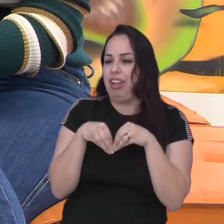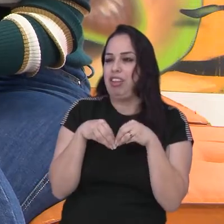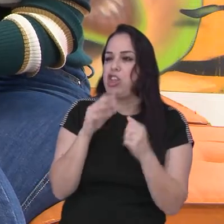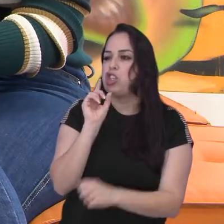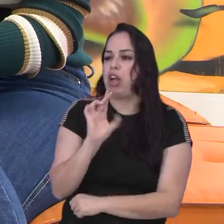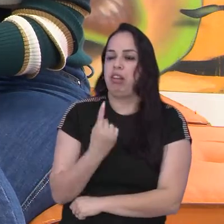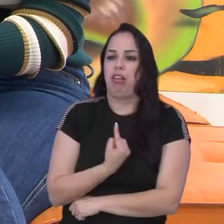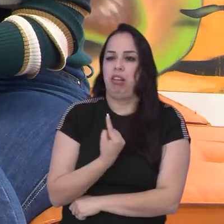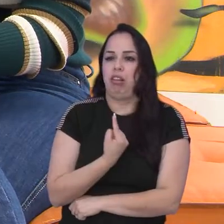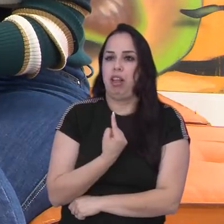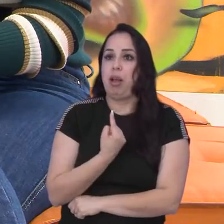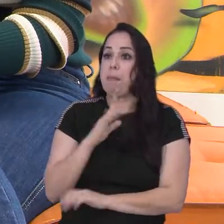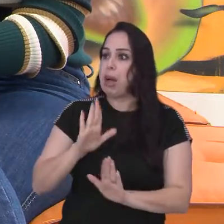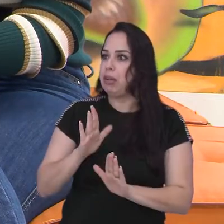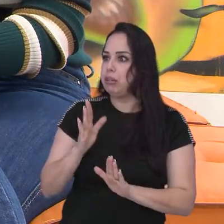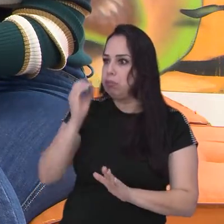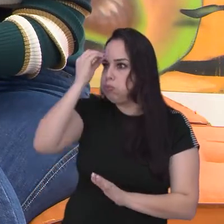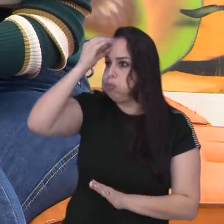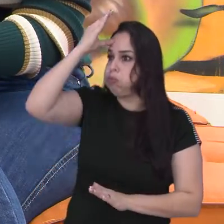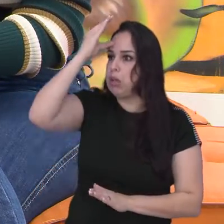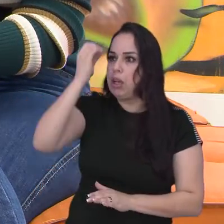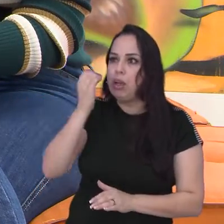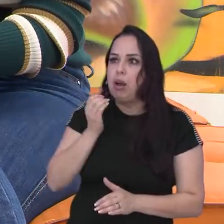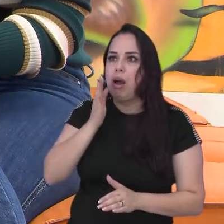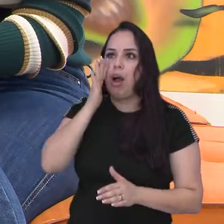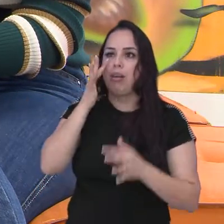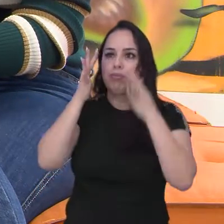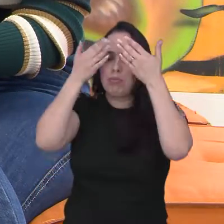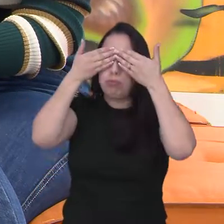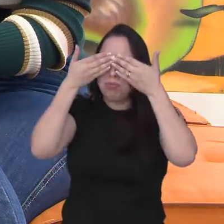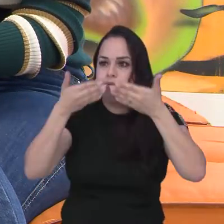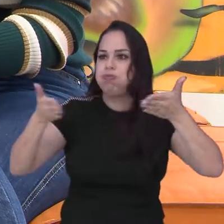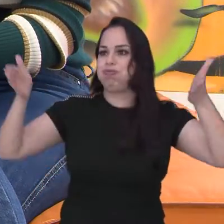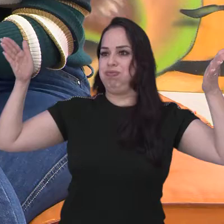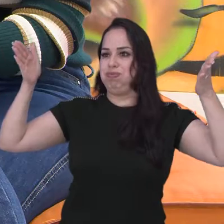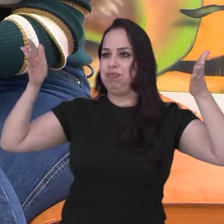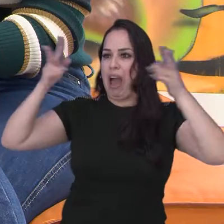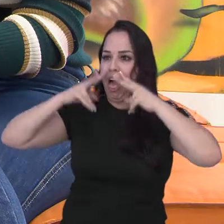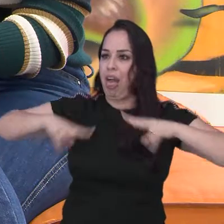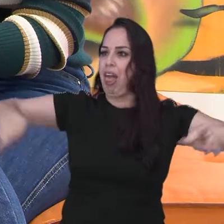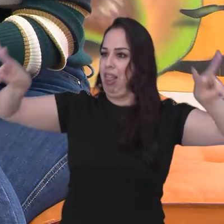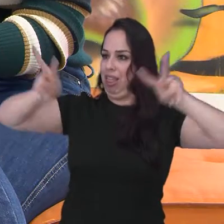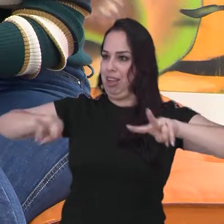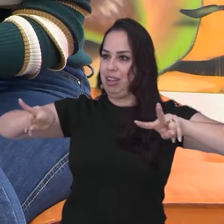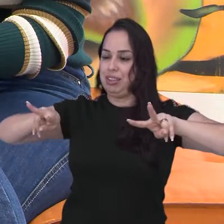um mundo lá fora, né? Talvez esse foi um dos maiores incentivos que eu tive, né?